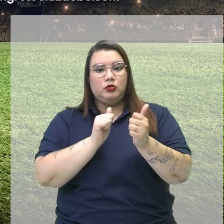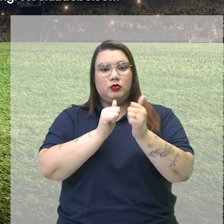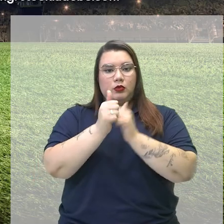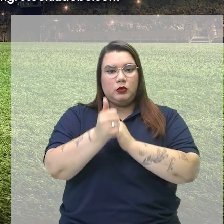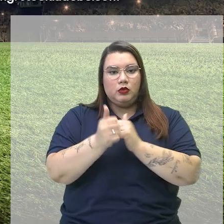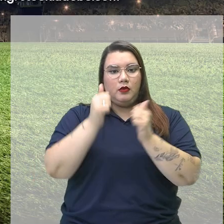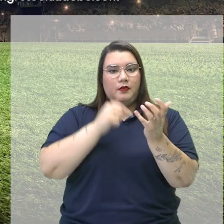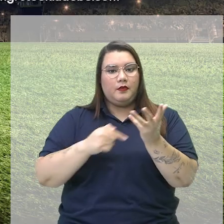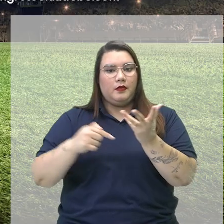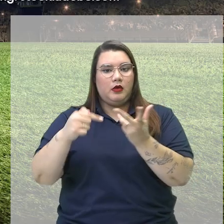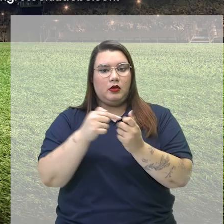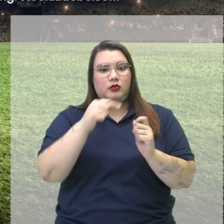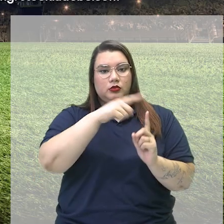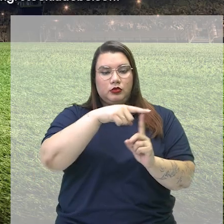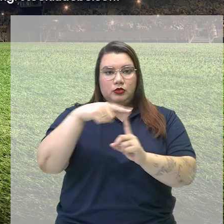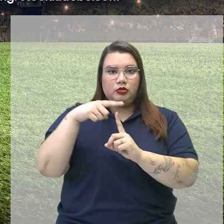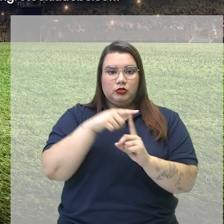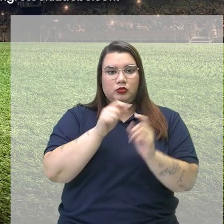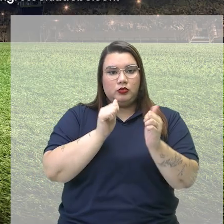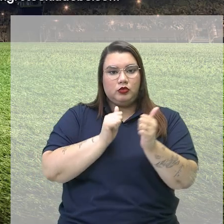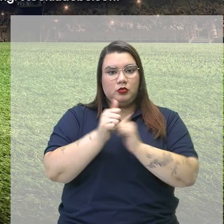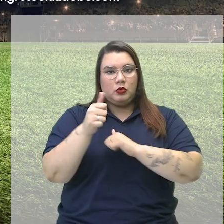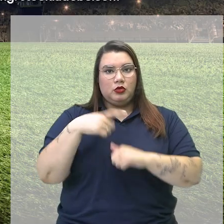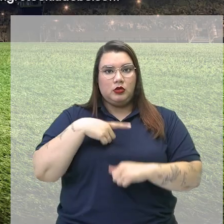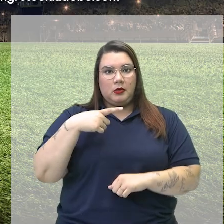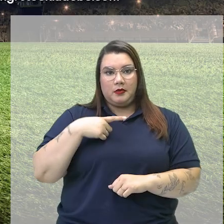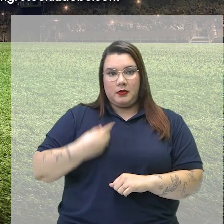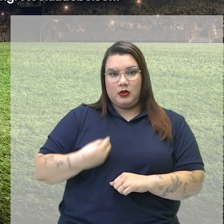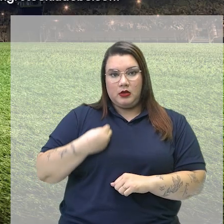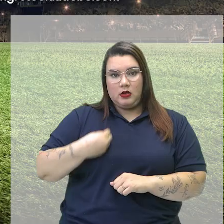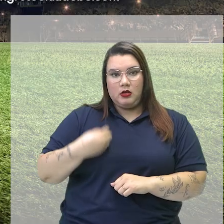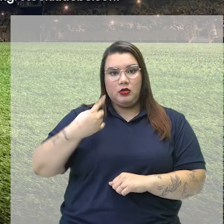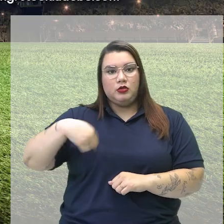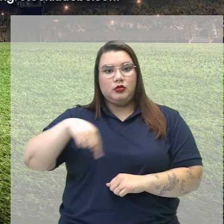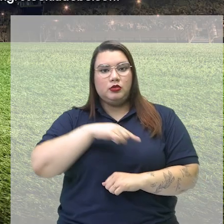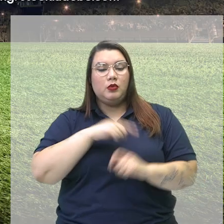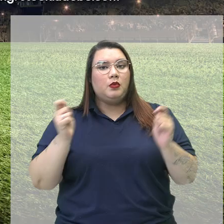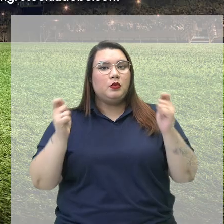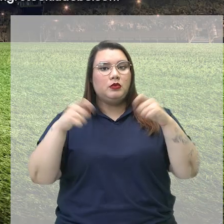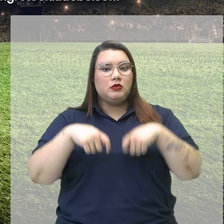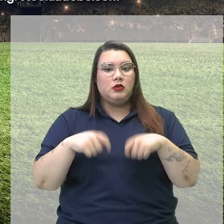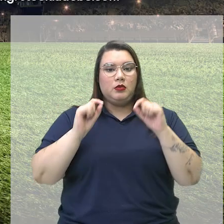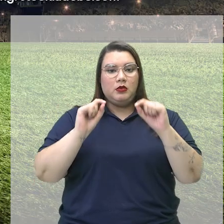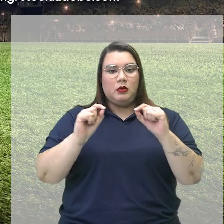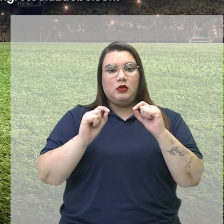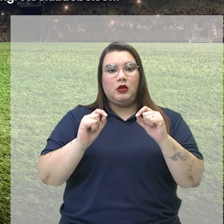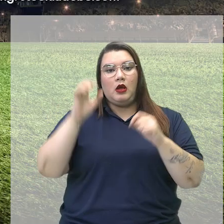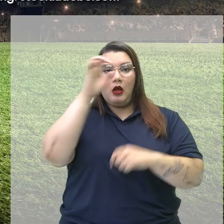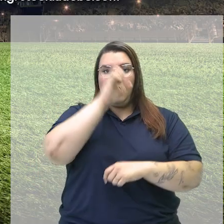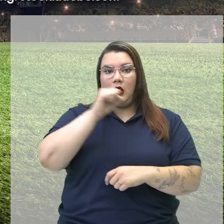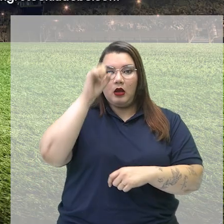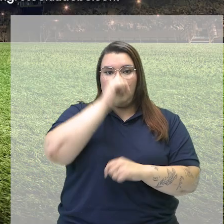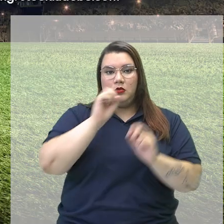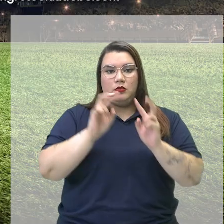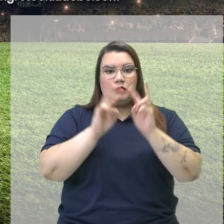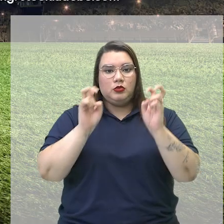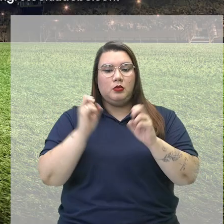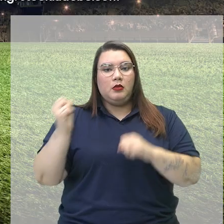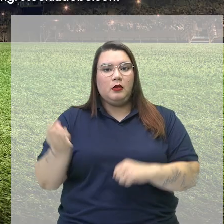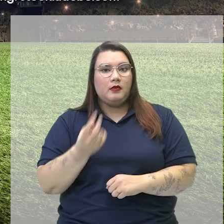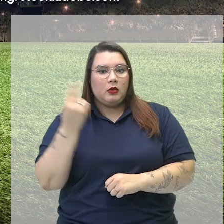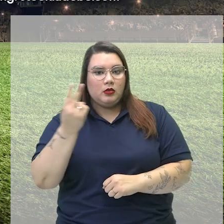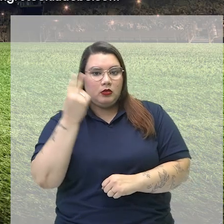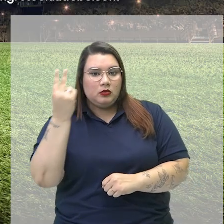diversas modalidades esportivas existentes, a gente consegue ali aprender sobre valores, aprender